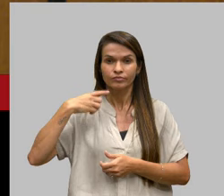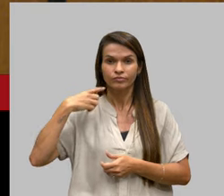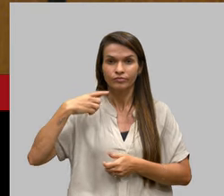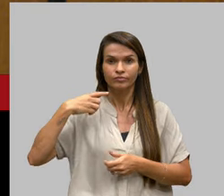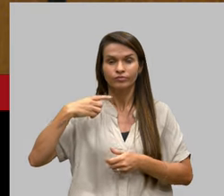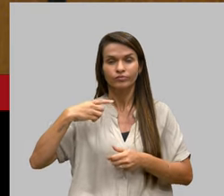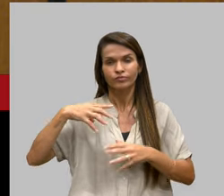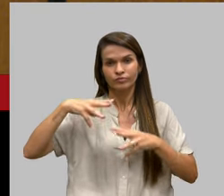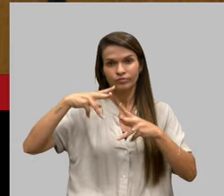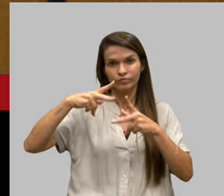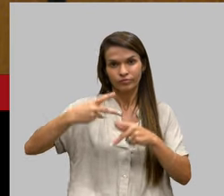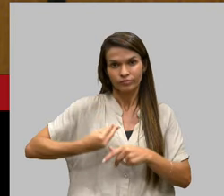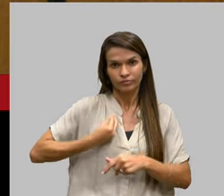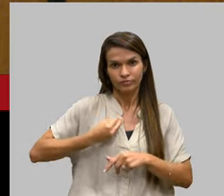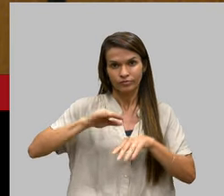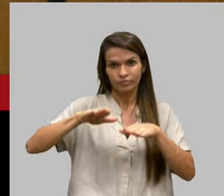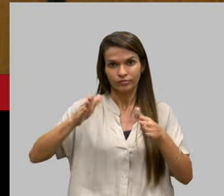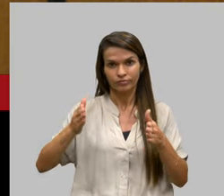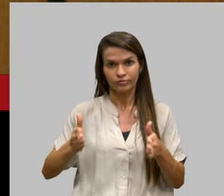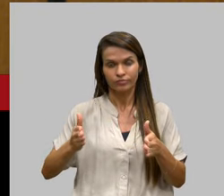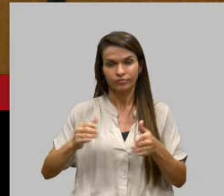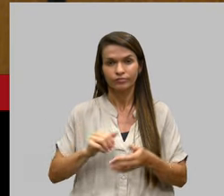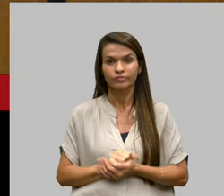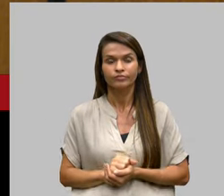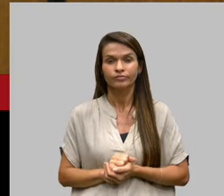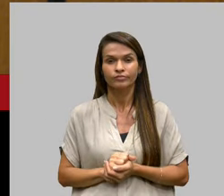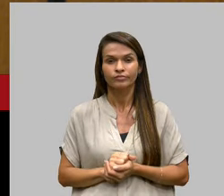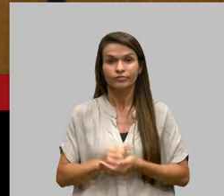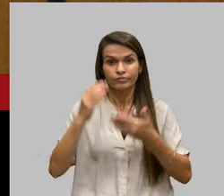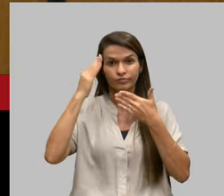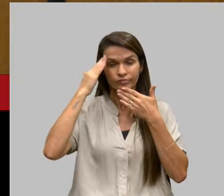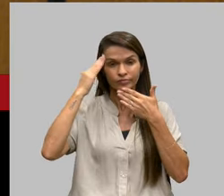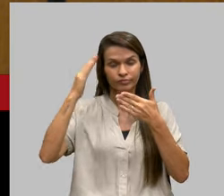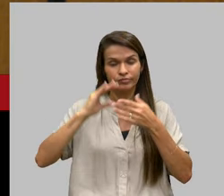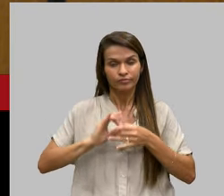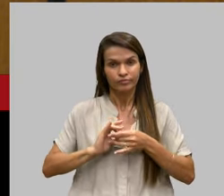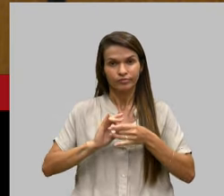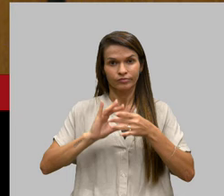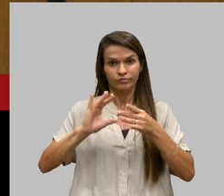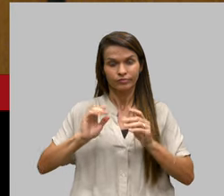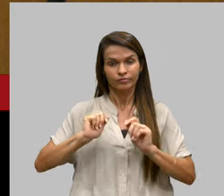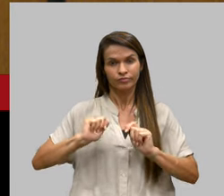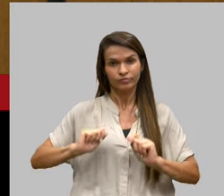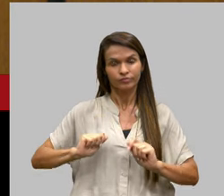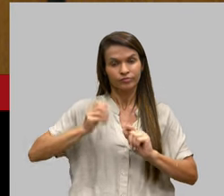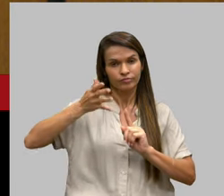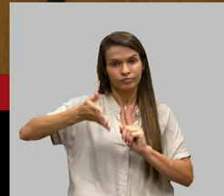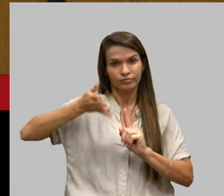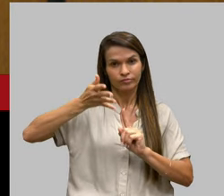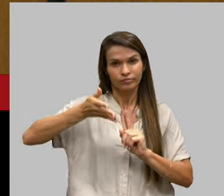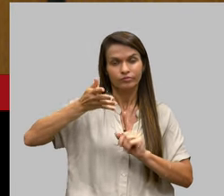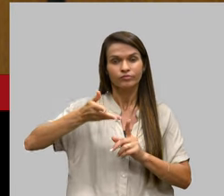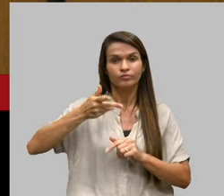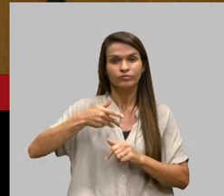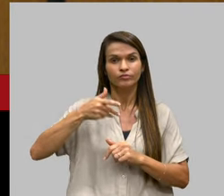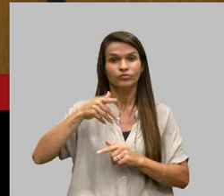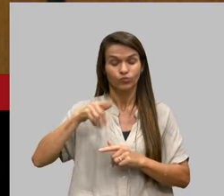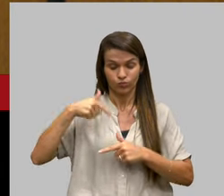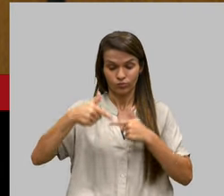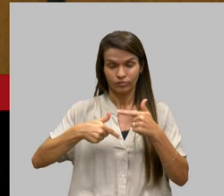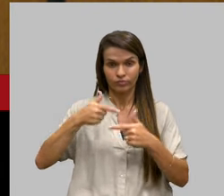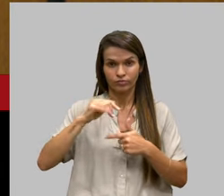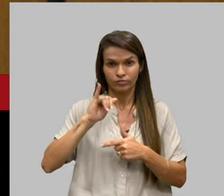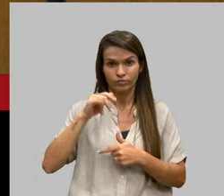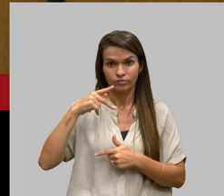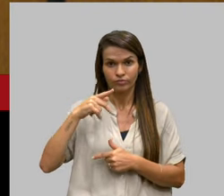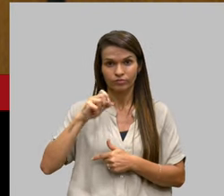membros dessa mesa eh agradeço a disponibilidade para poder falar um pouco do trabalho do ipseng eh